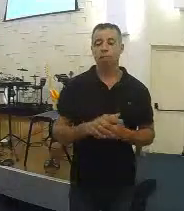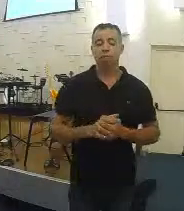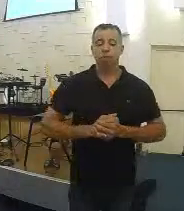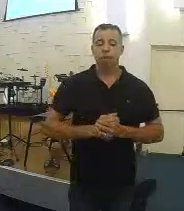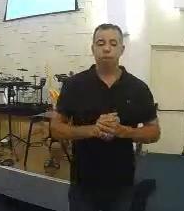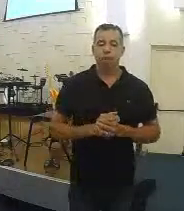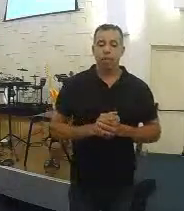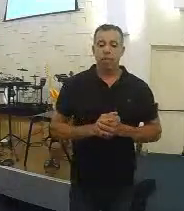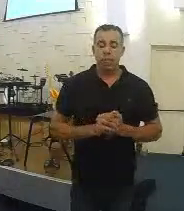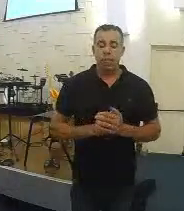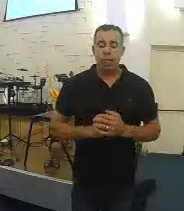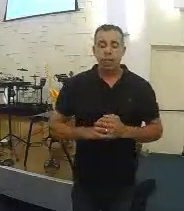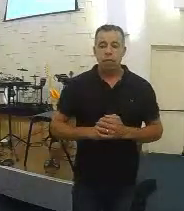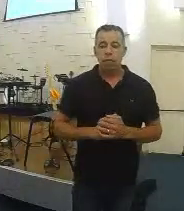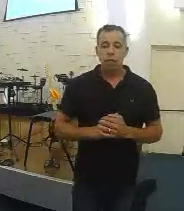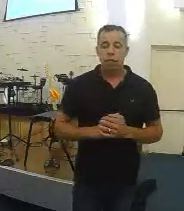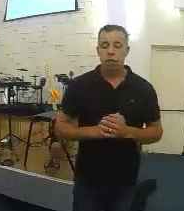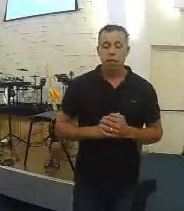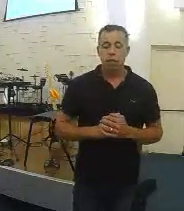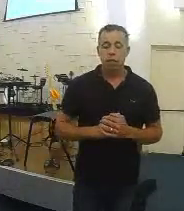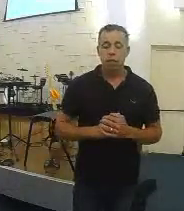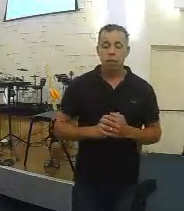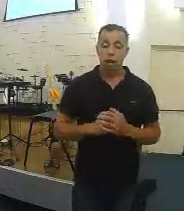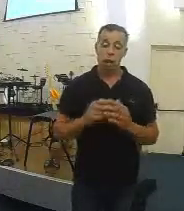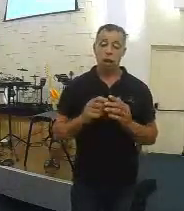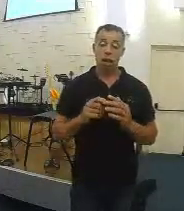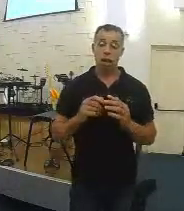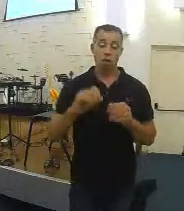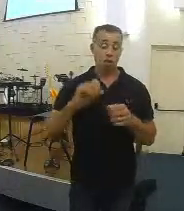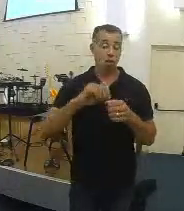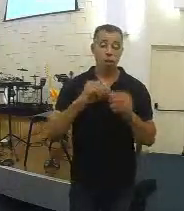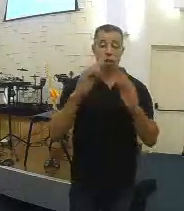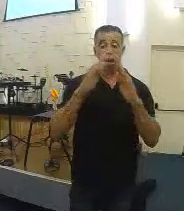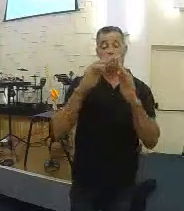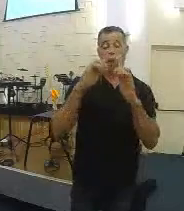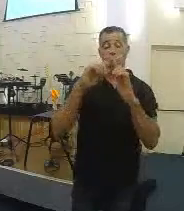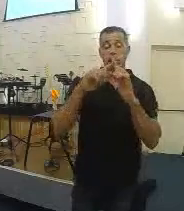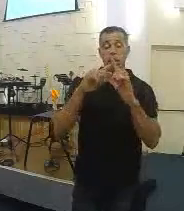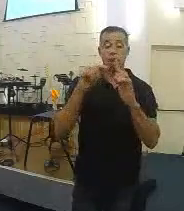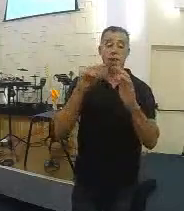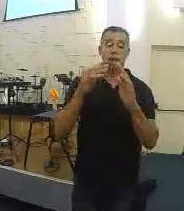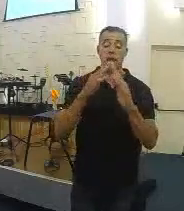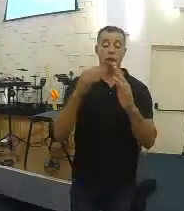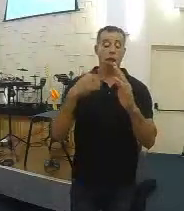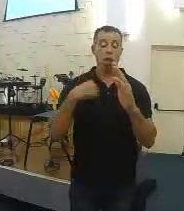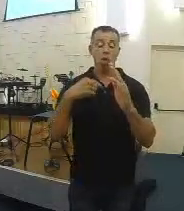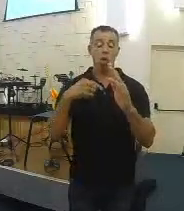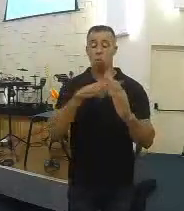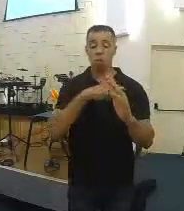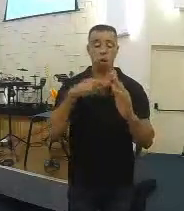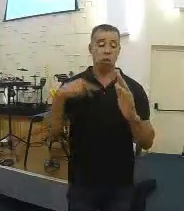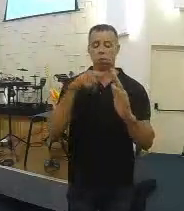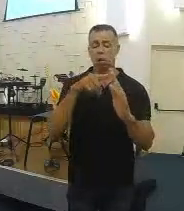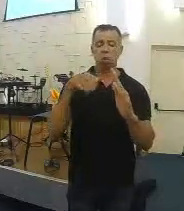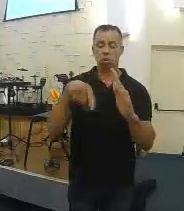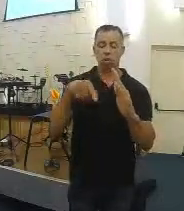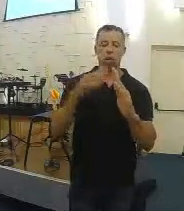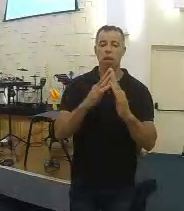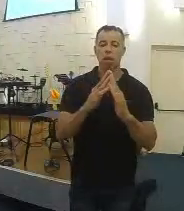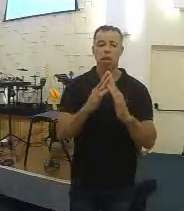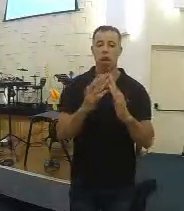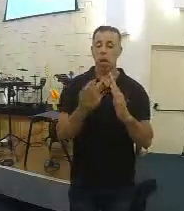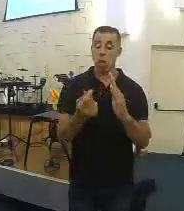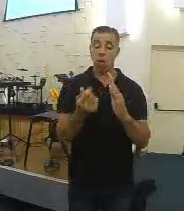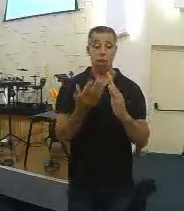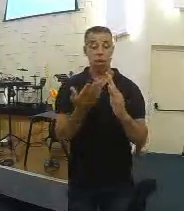um cômodo, colocam o nome de uma igreja e passam a dizer: eu agora sou o pastor desse lugar. E cometem